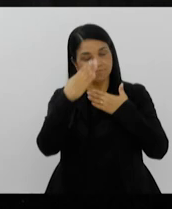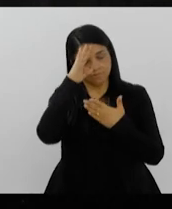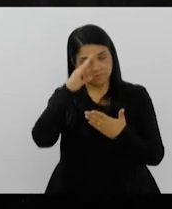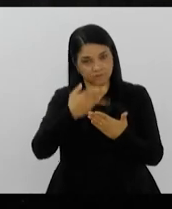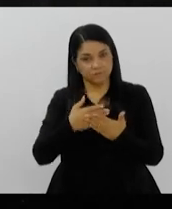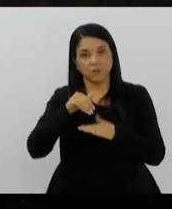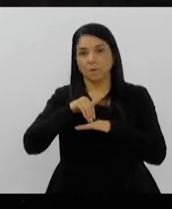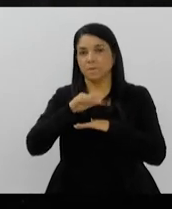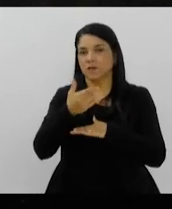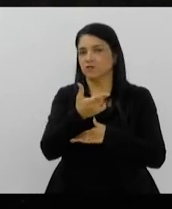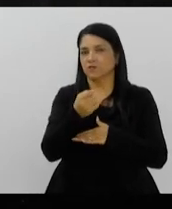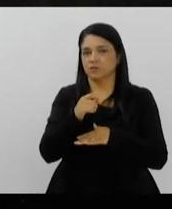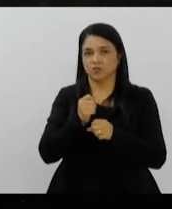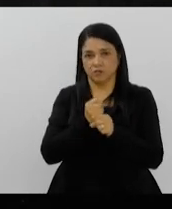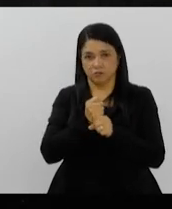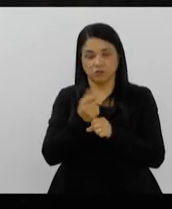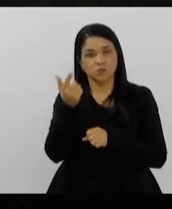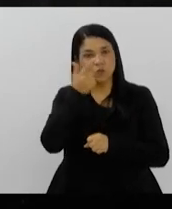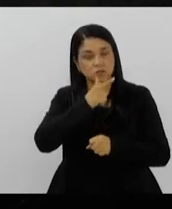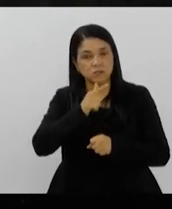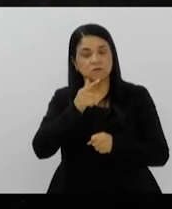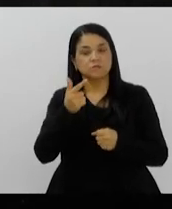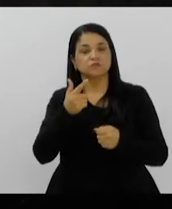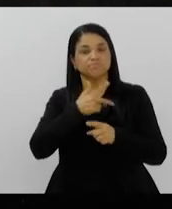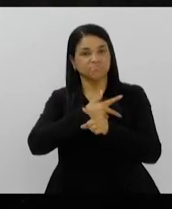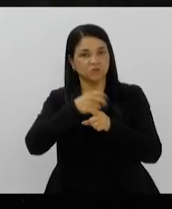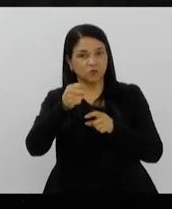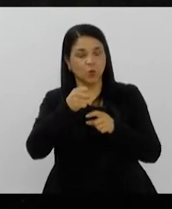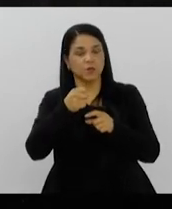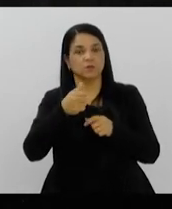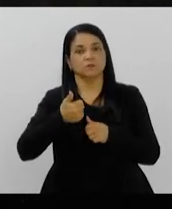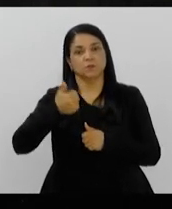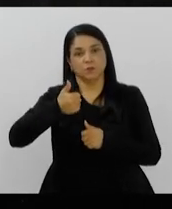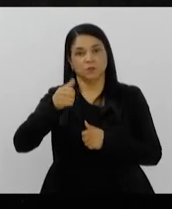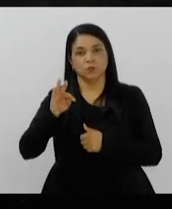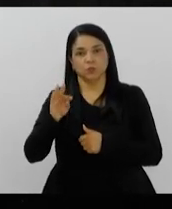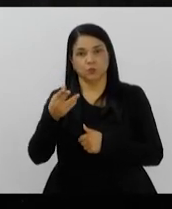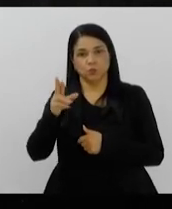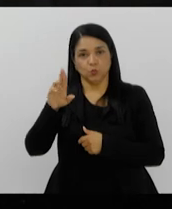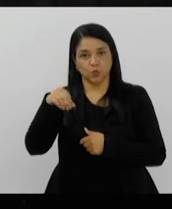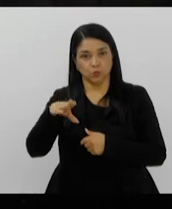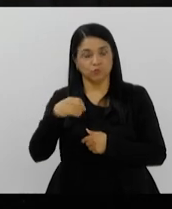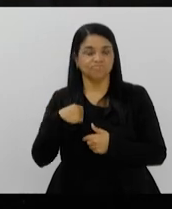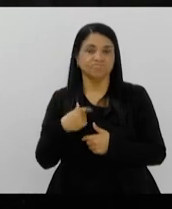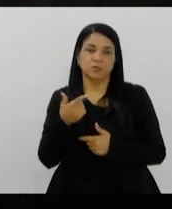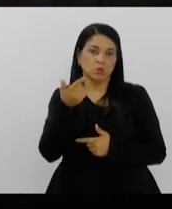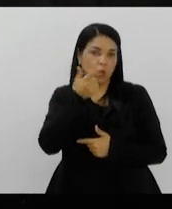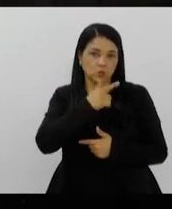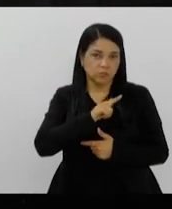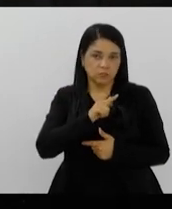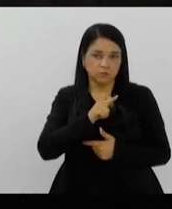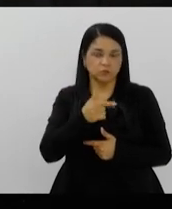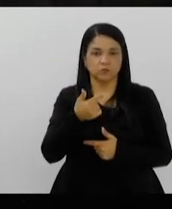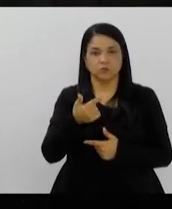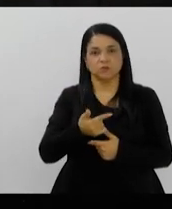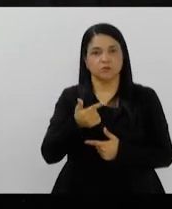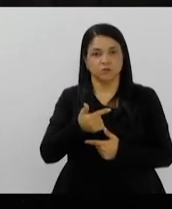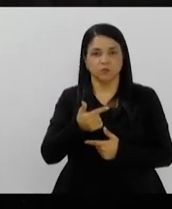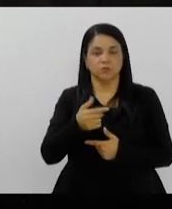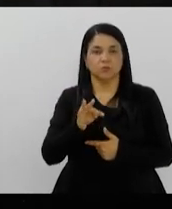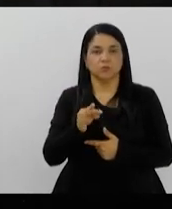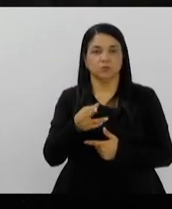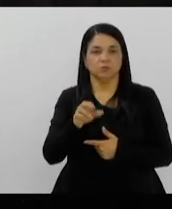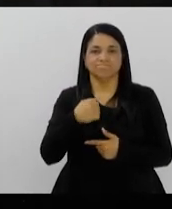anos. A gente conseguiu vencer uma máquina no primeiro turno, mas, infelizmente, não conseguimos vencer outra máquina no